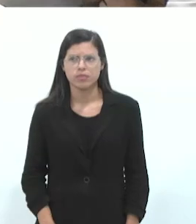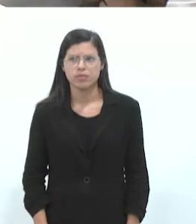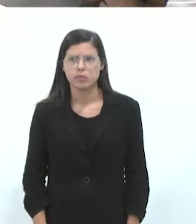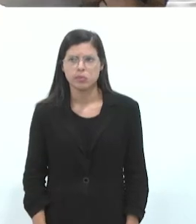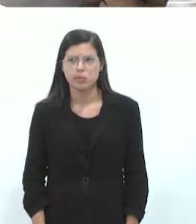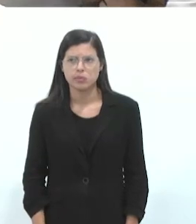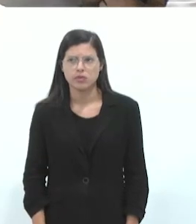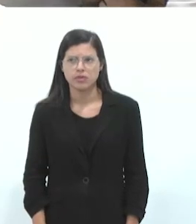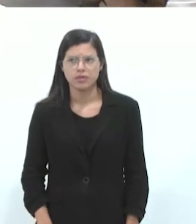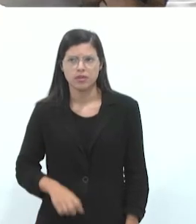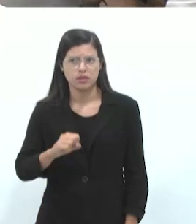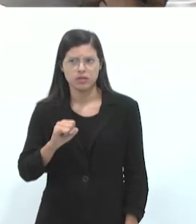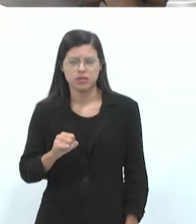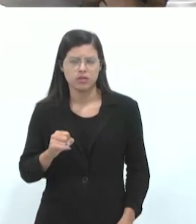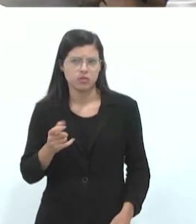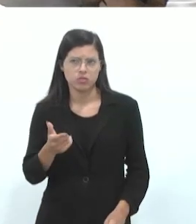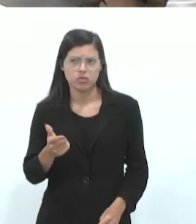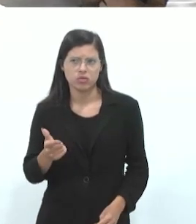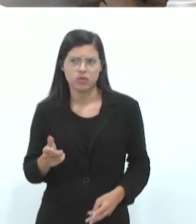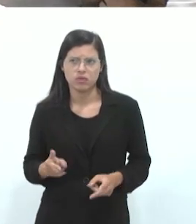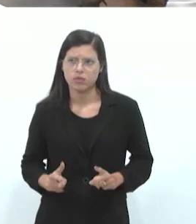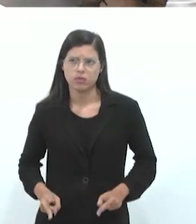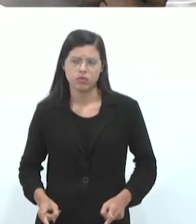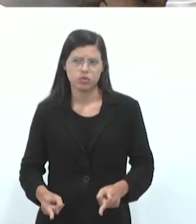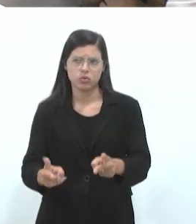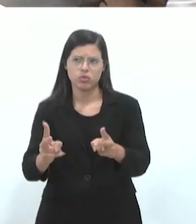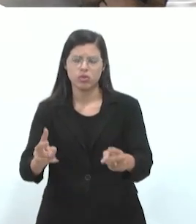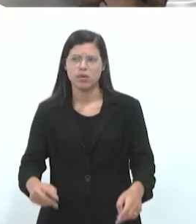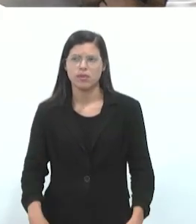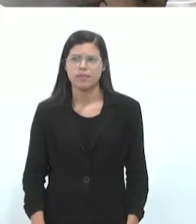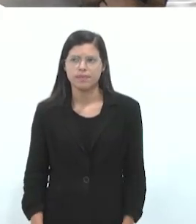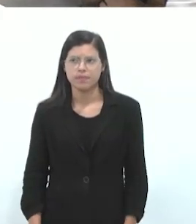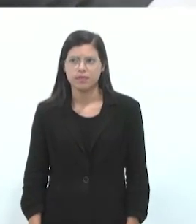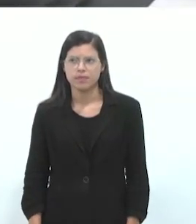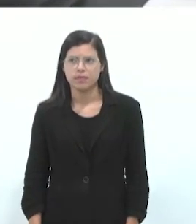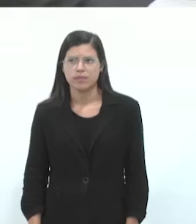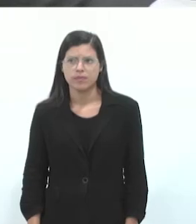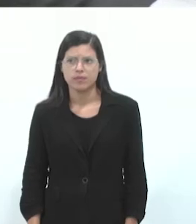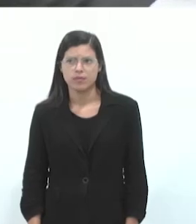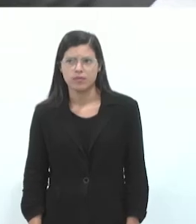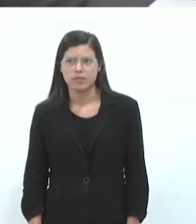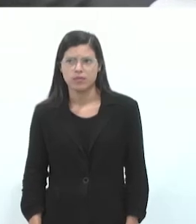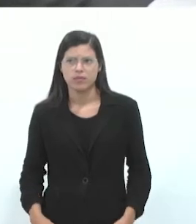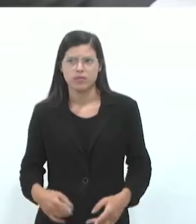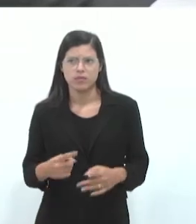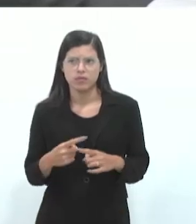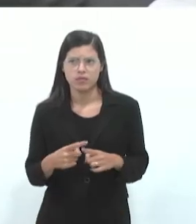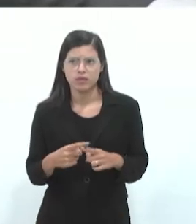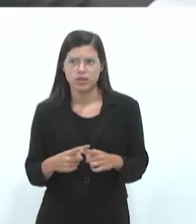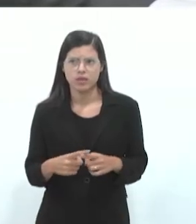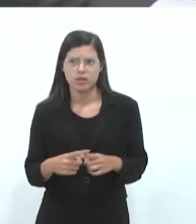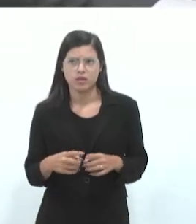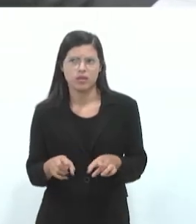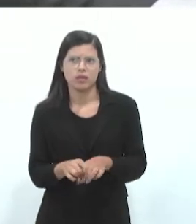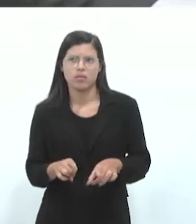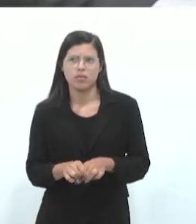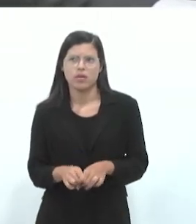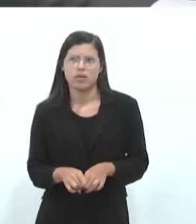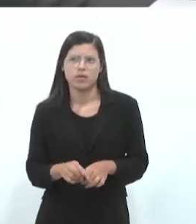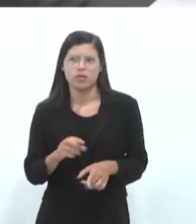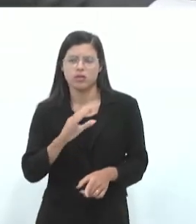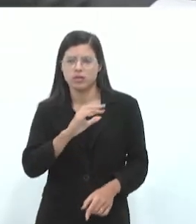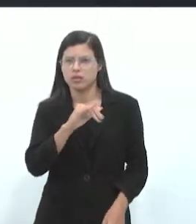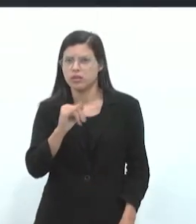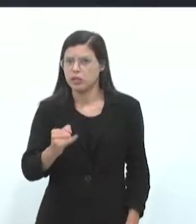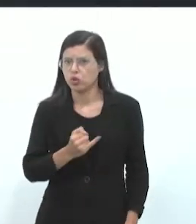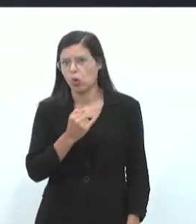Vai voltou. continuar com a dualidade de procedimento. Senão Isso, também é vai isso. ficar assoberbada a Comissão de Constituição e Porque não Justiça. tem